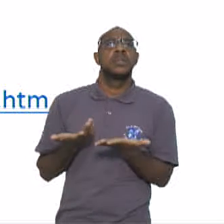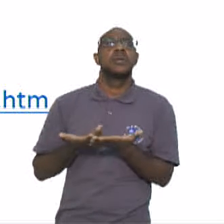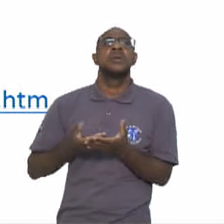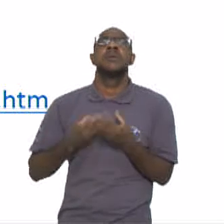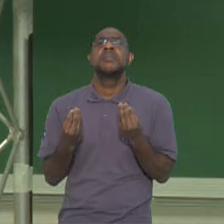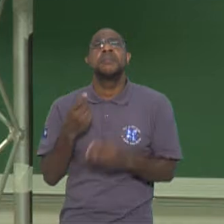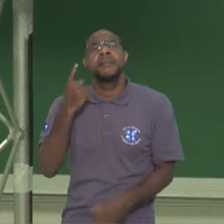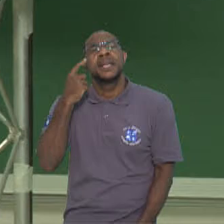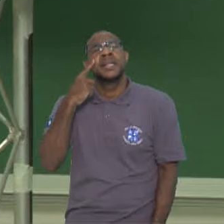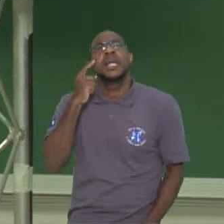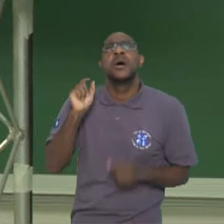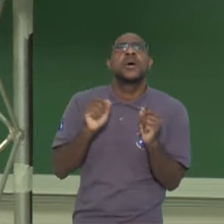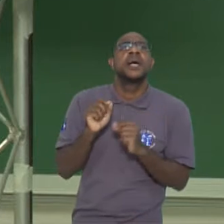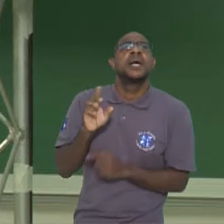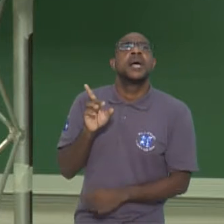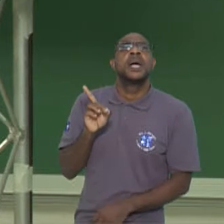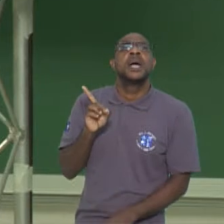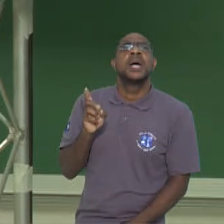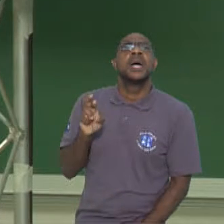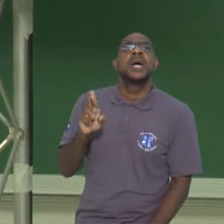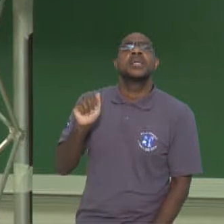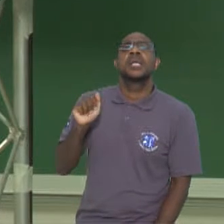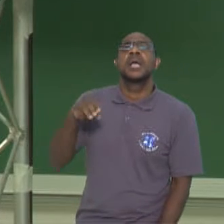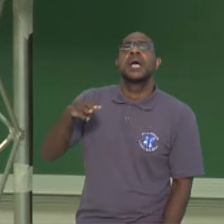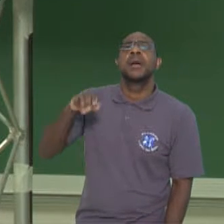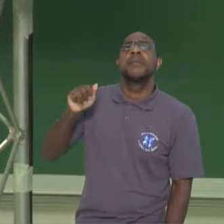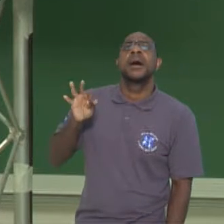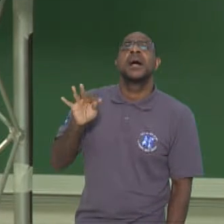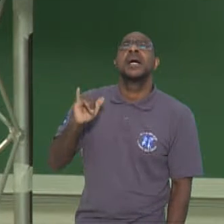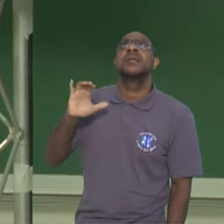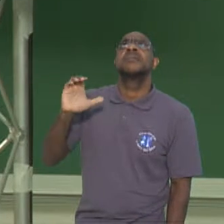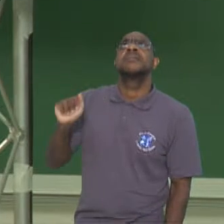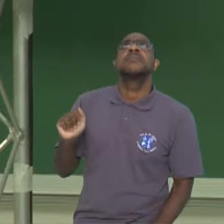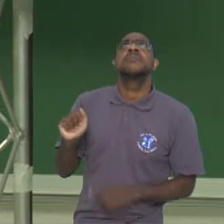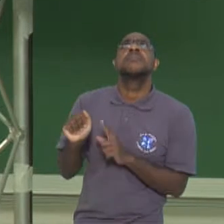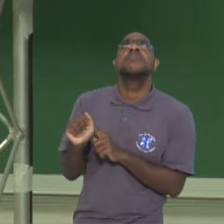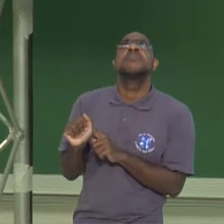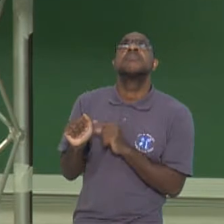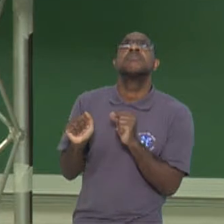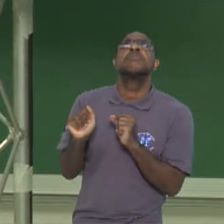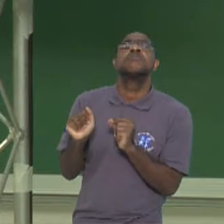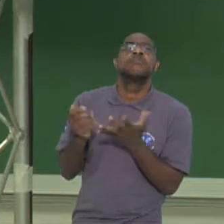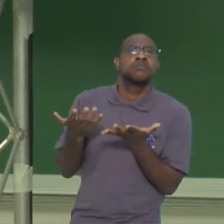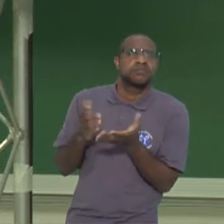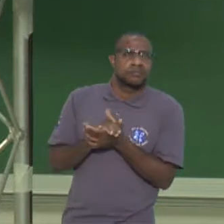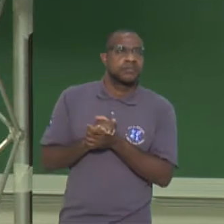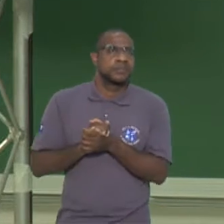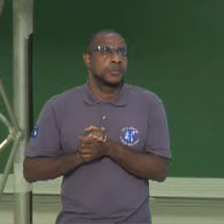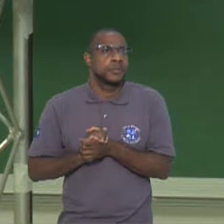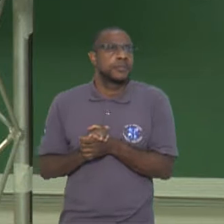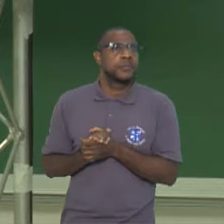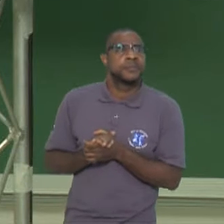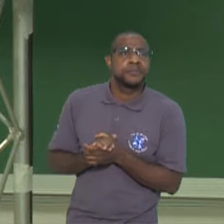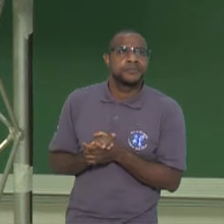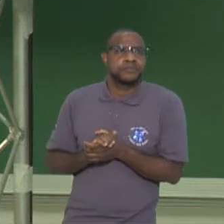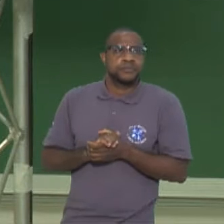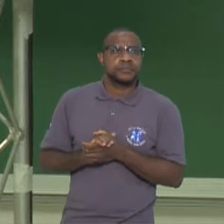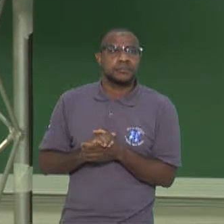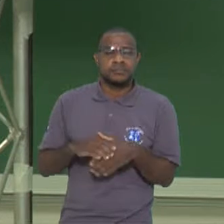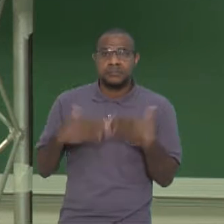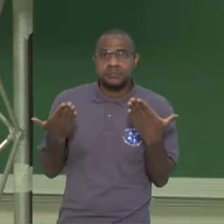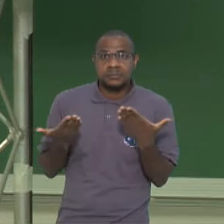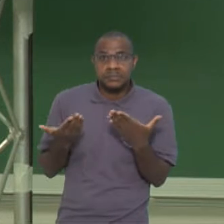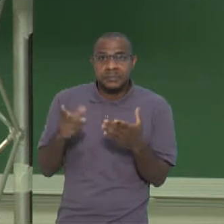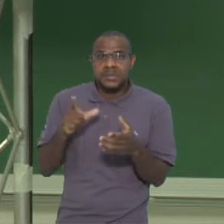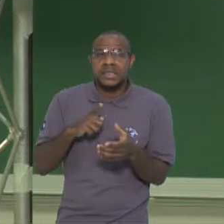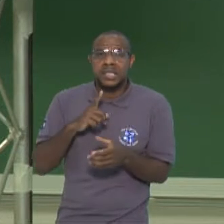Então, se a gente pensar, um filme é se contar uma história. Só que dentro